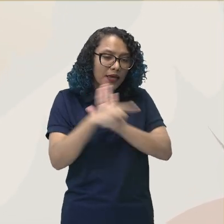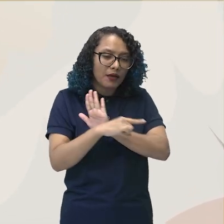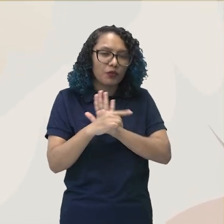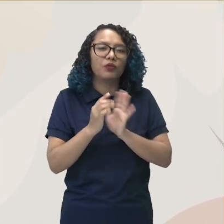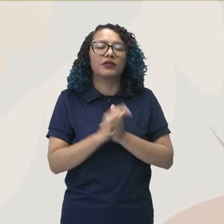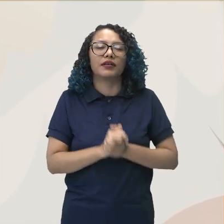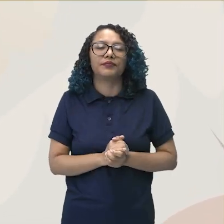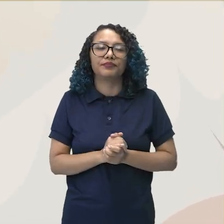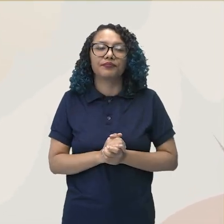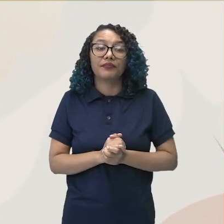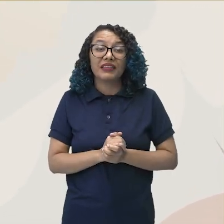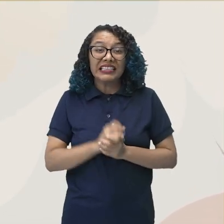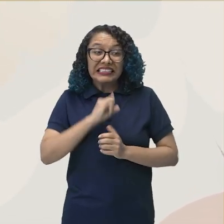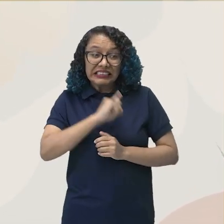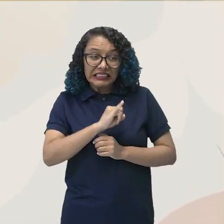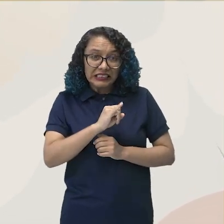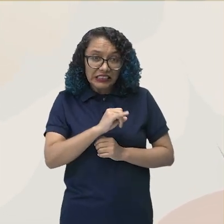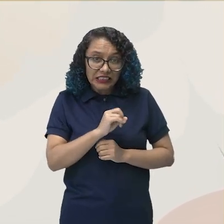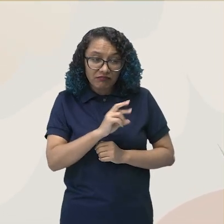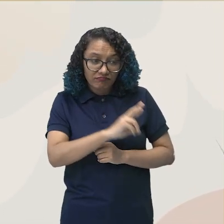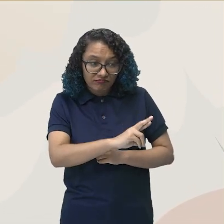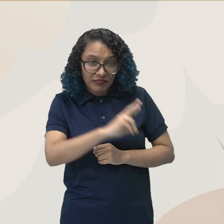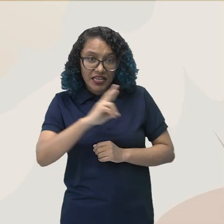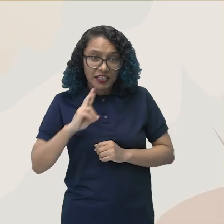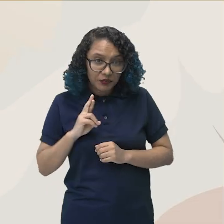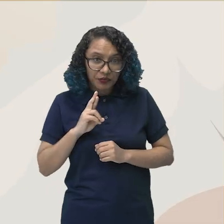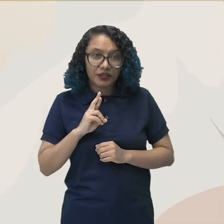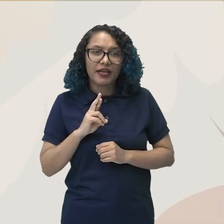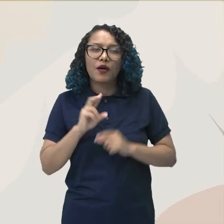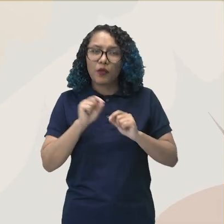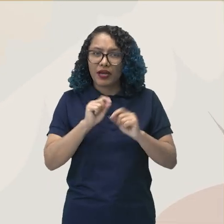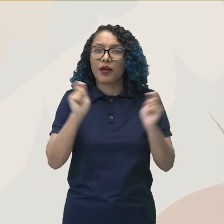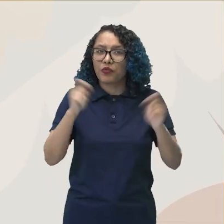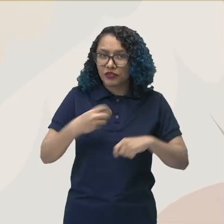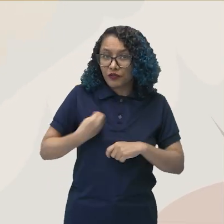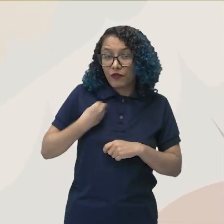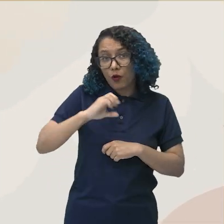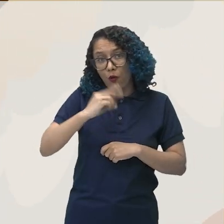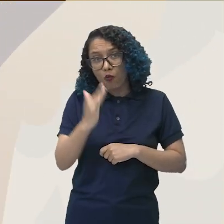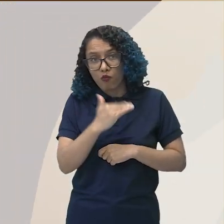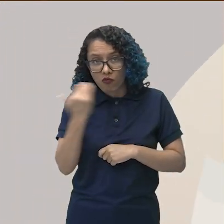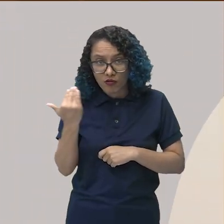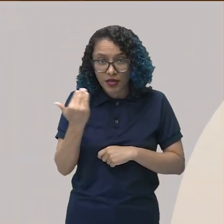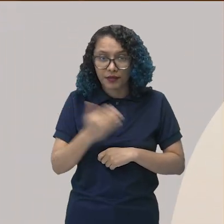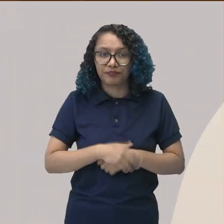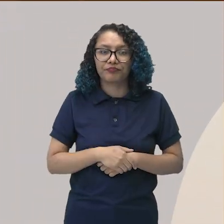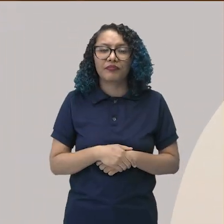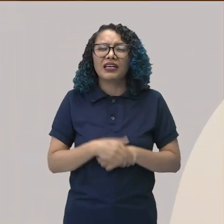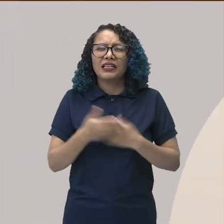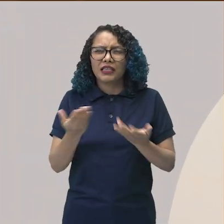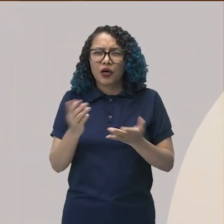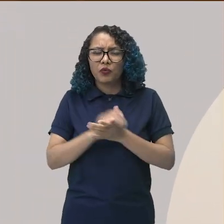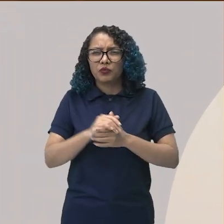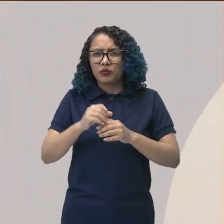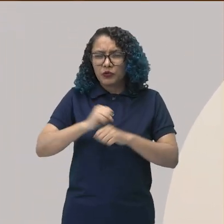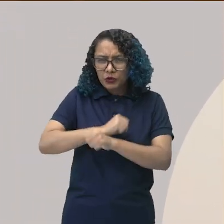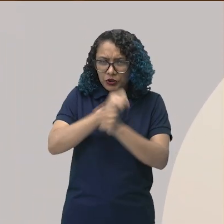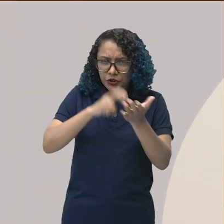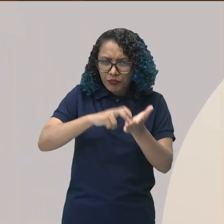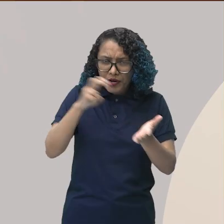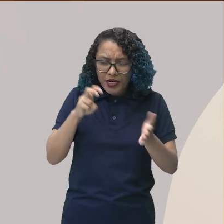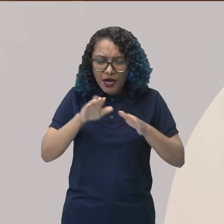resposta dada ao enigma por Édipo significaria sua vida ou sua morte. O que é que de manhã caminha sobre 4